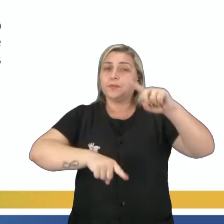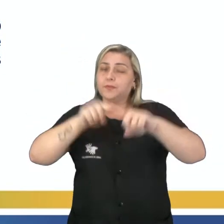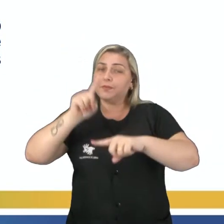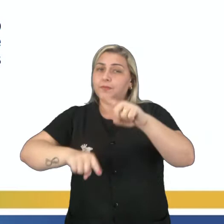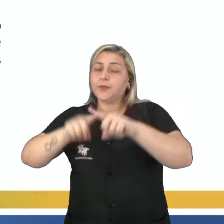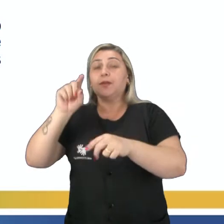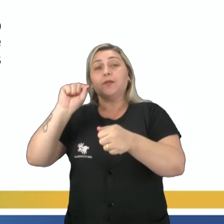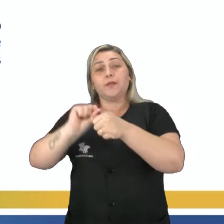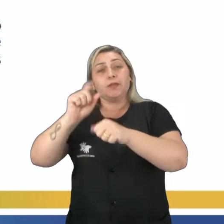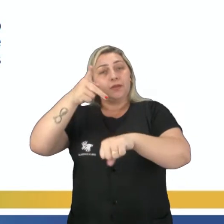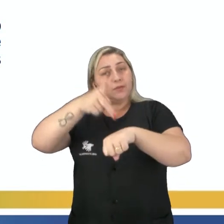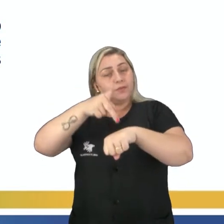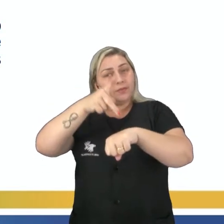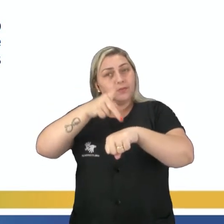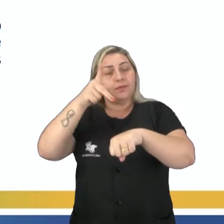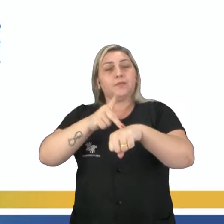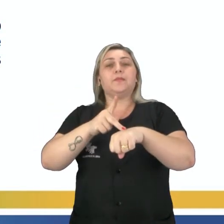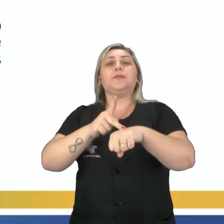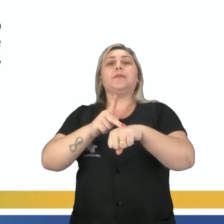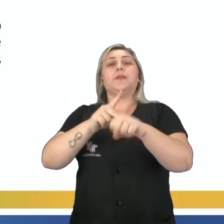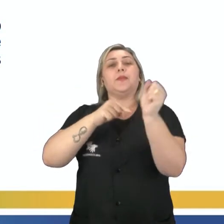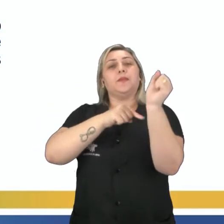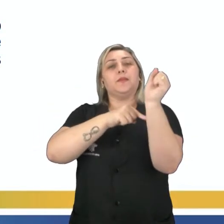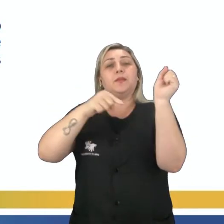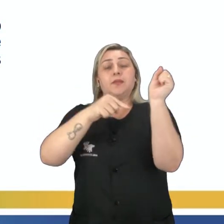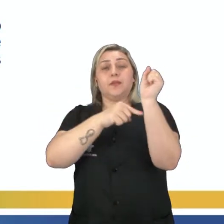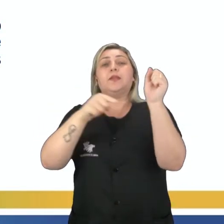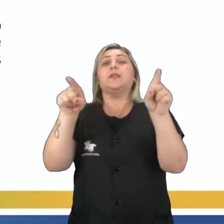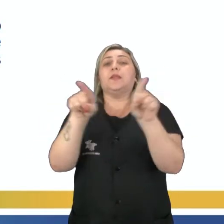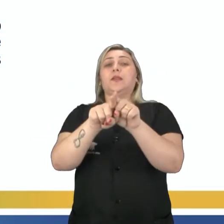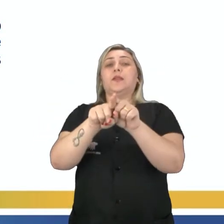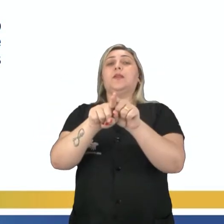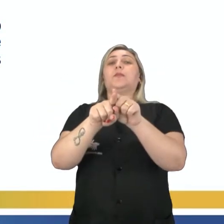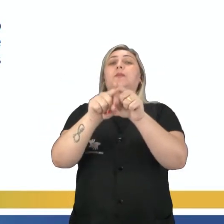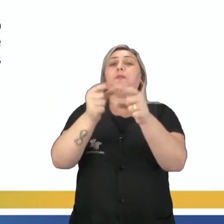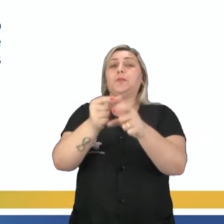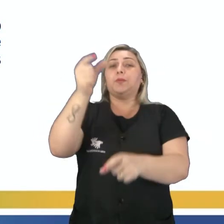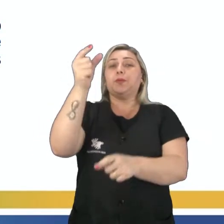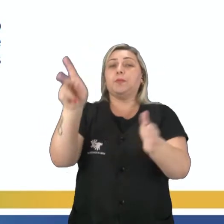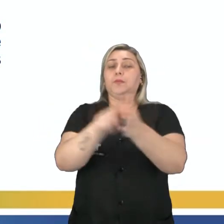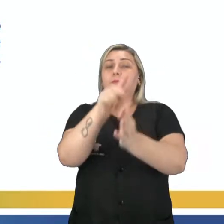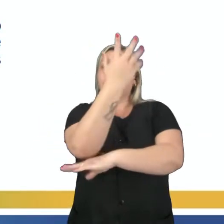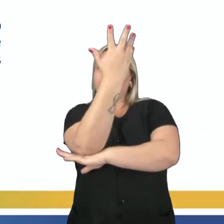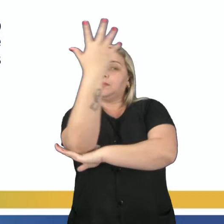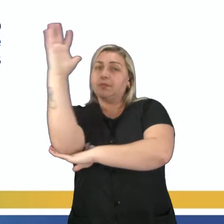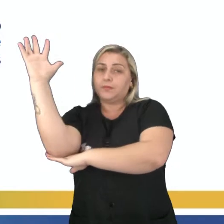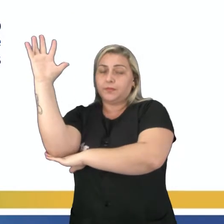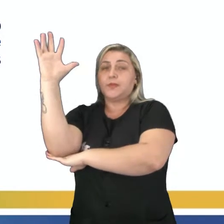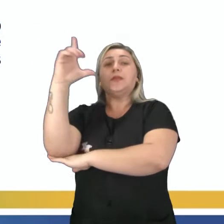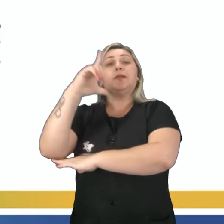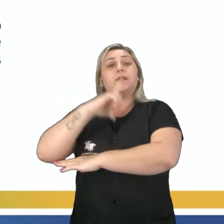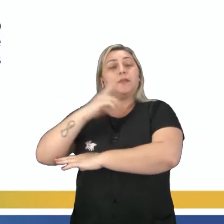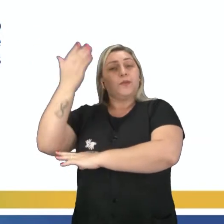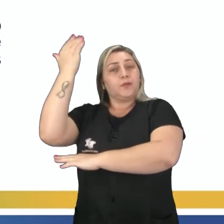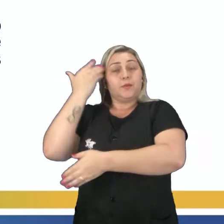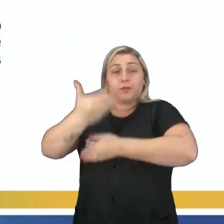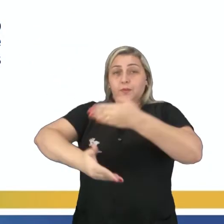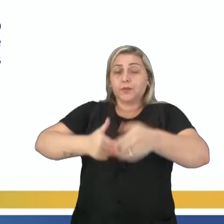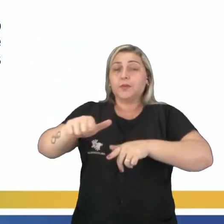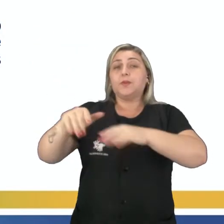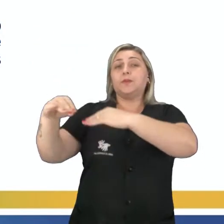eram construídas de pedra, espinhos e lascas de árvores. Então, a sociedade primitiva possuía relações de